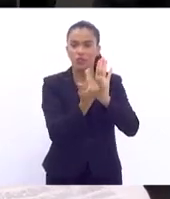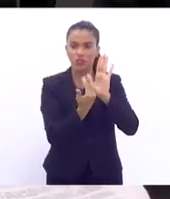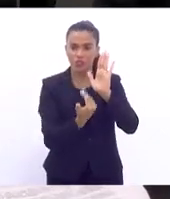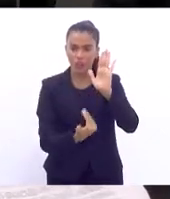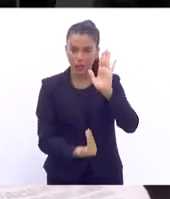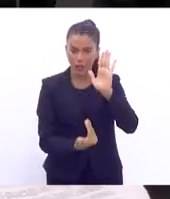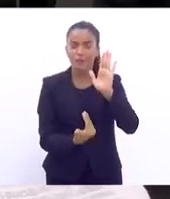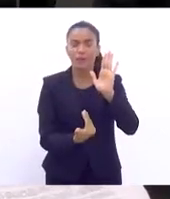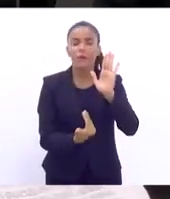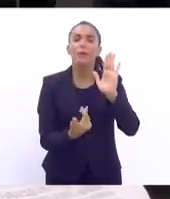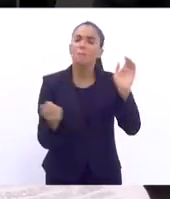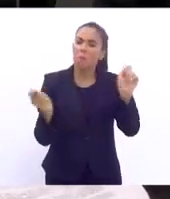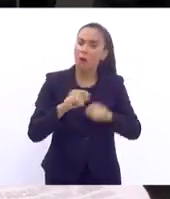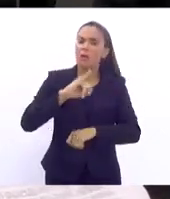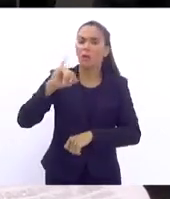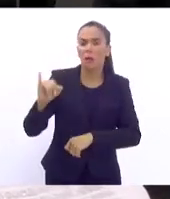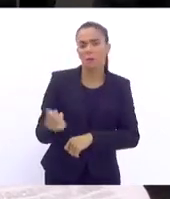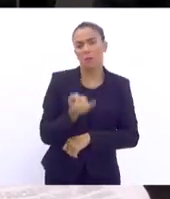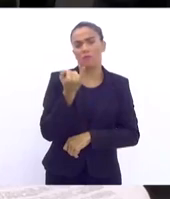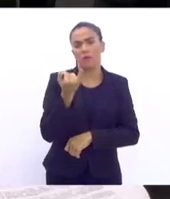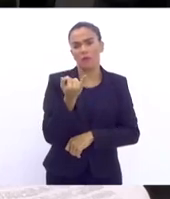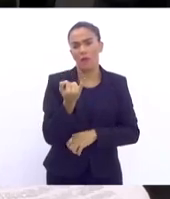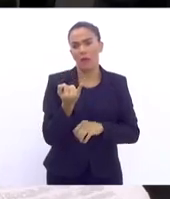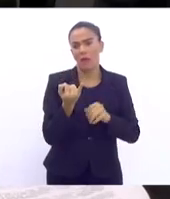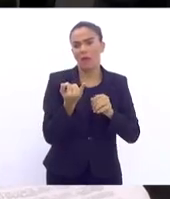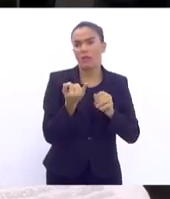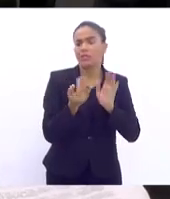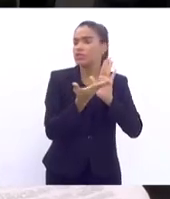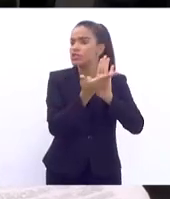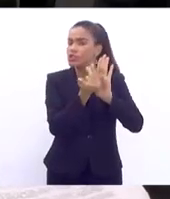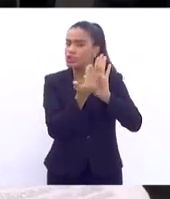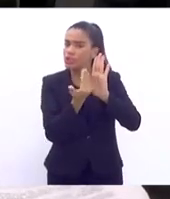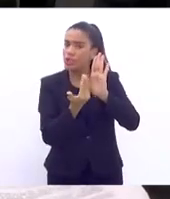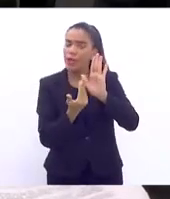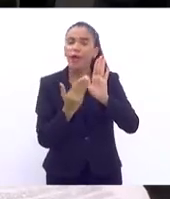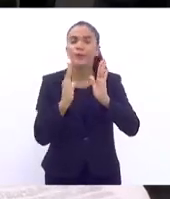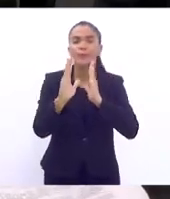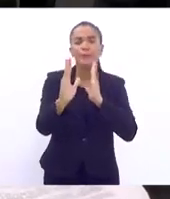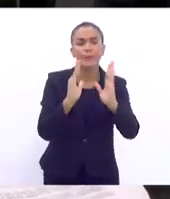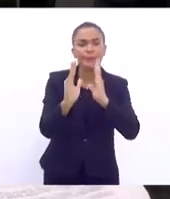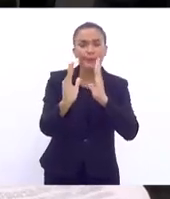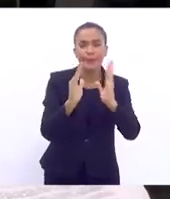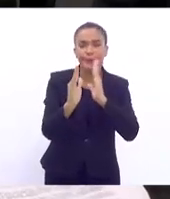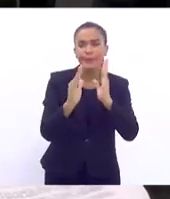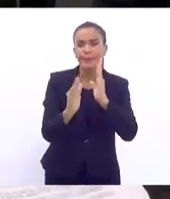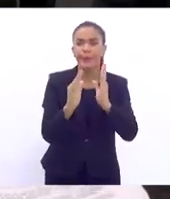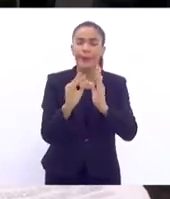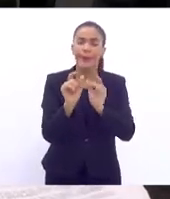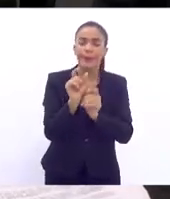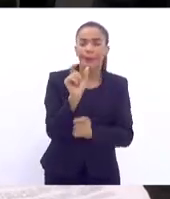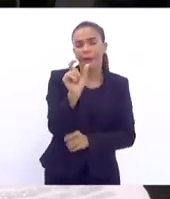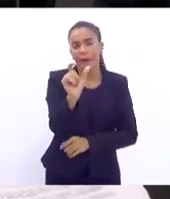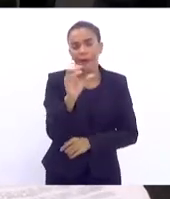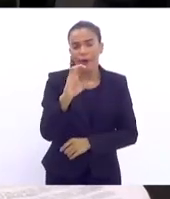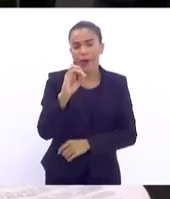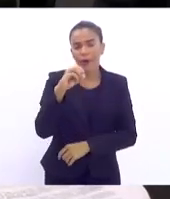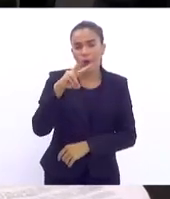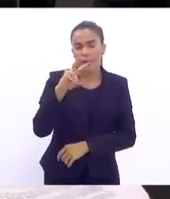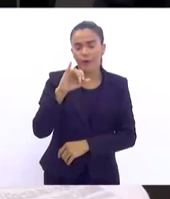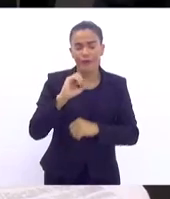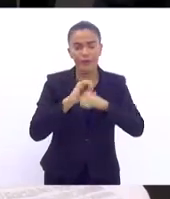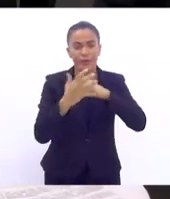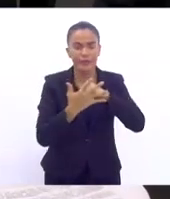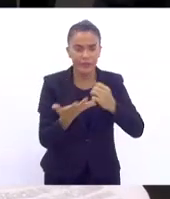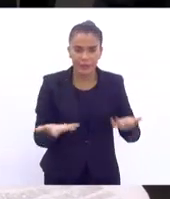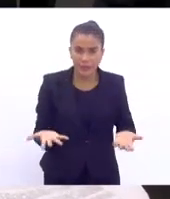aproveitar com emendas retirando Inclusive a sua temporalidade porque é meritório